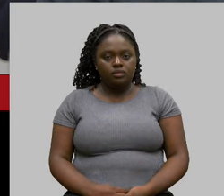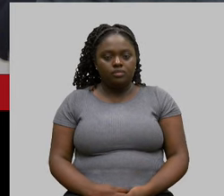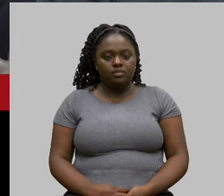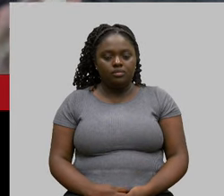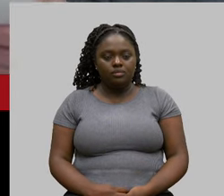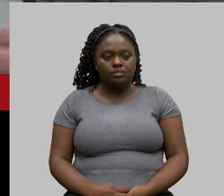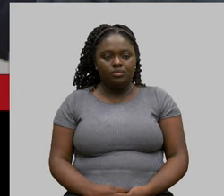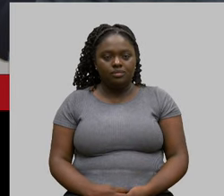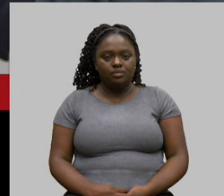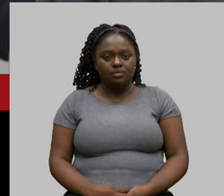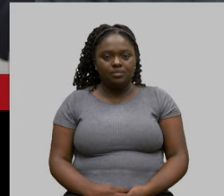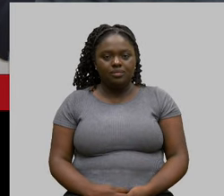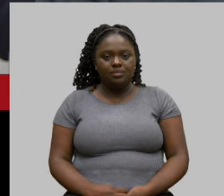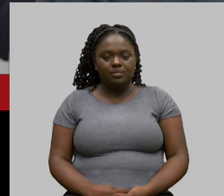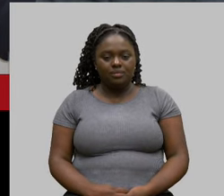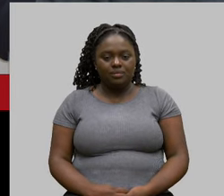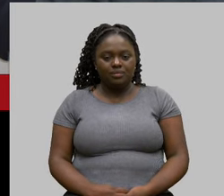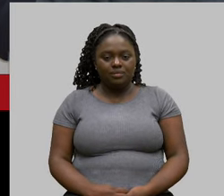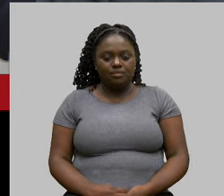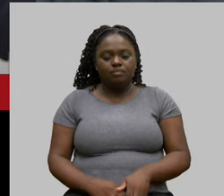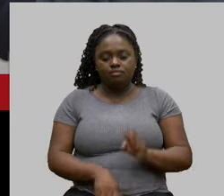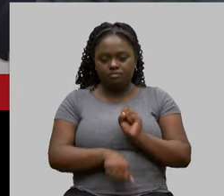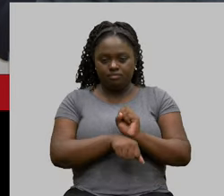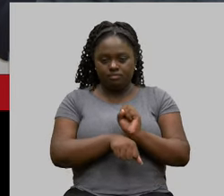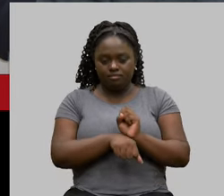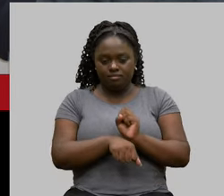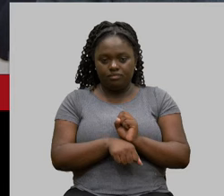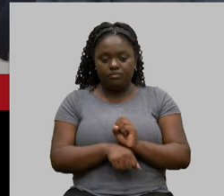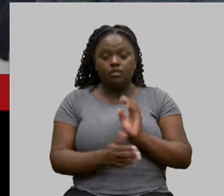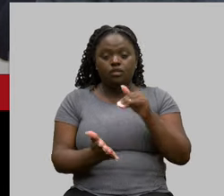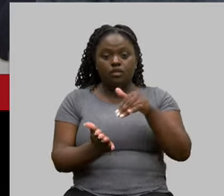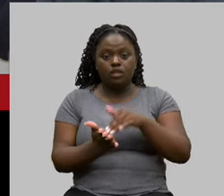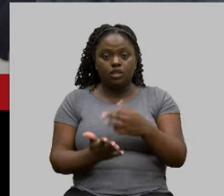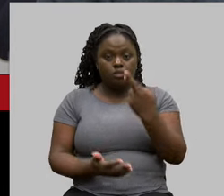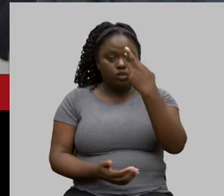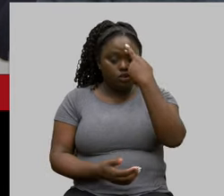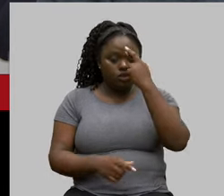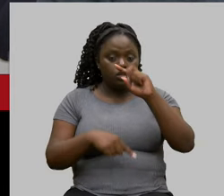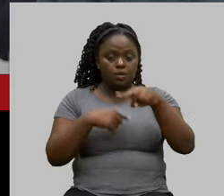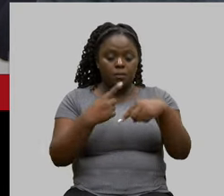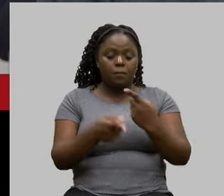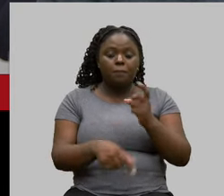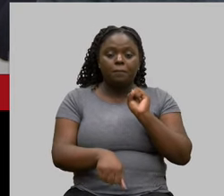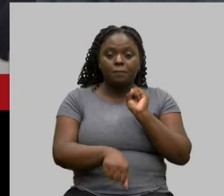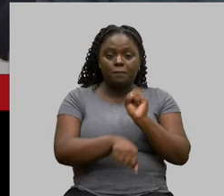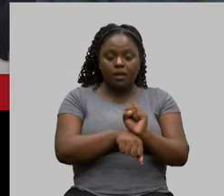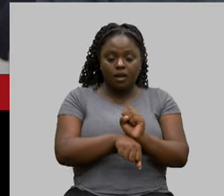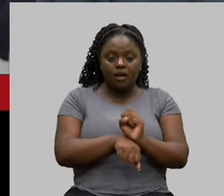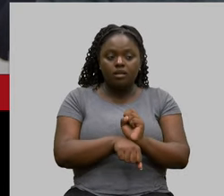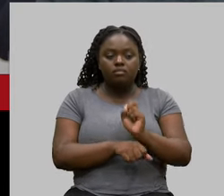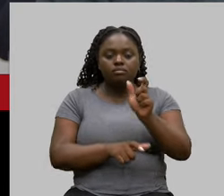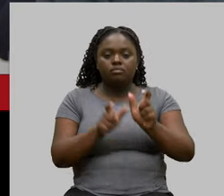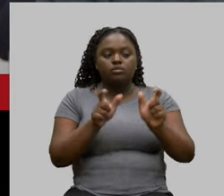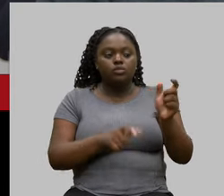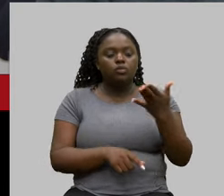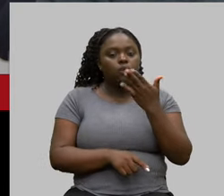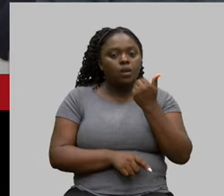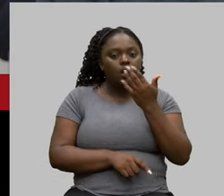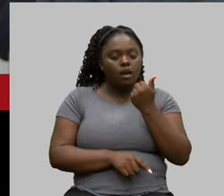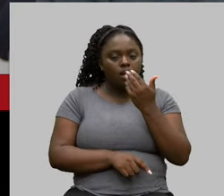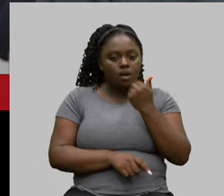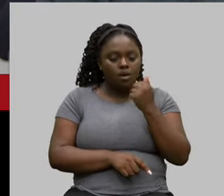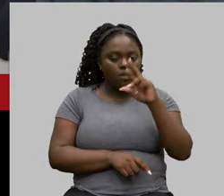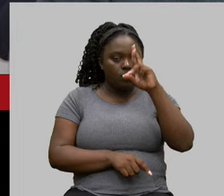meio-dia só um minutinho isso vai até meio dia depois para pro pessoal poder almoçar e retorna